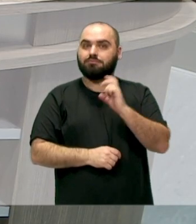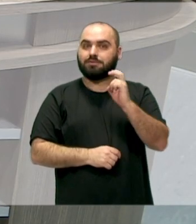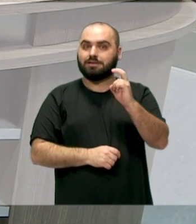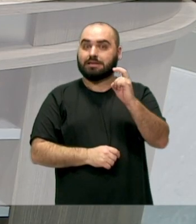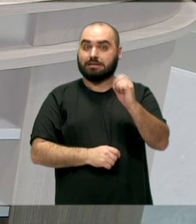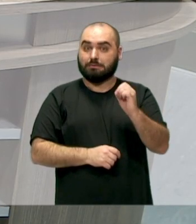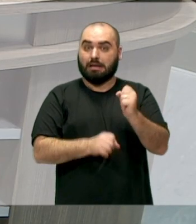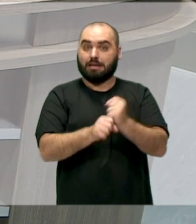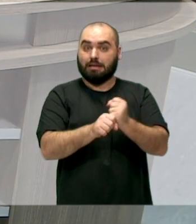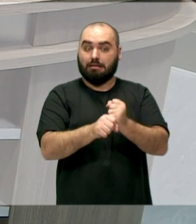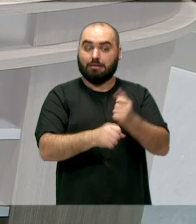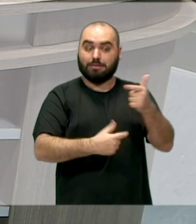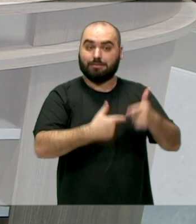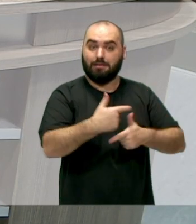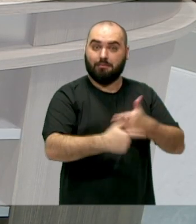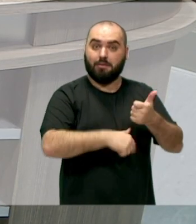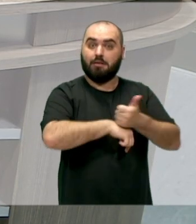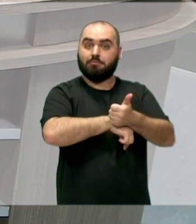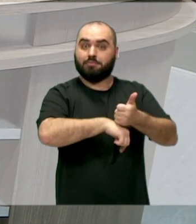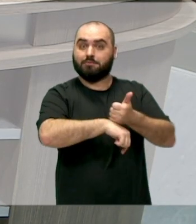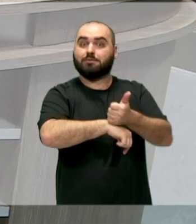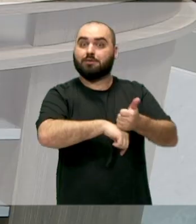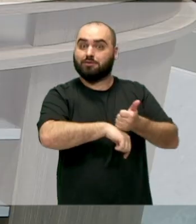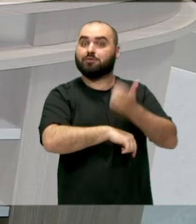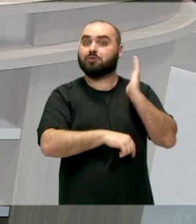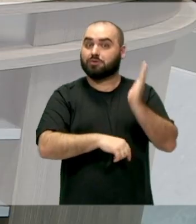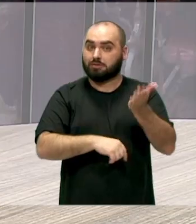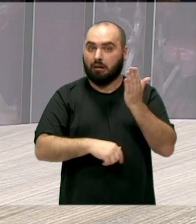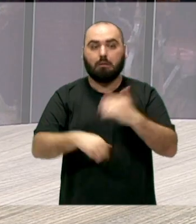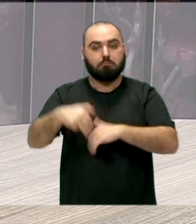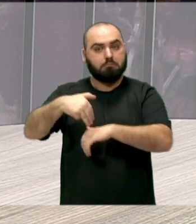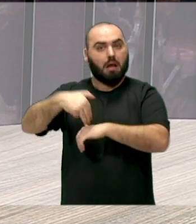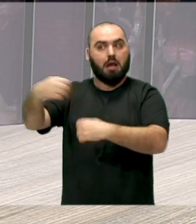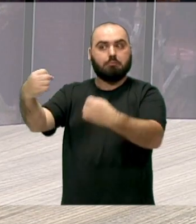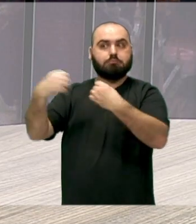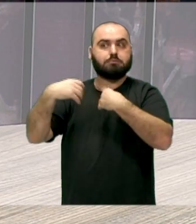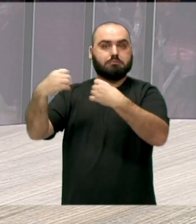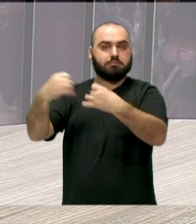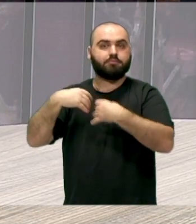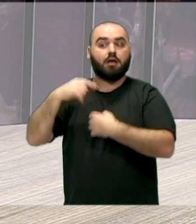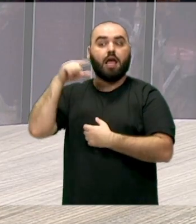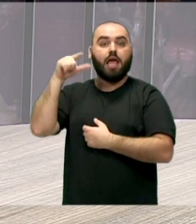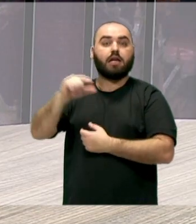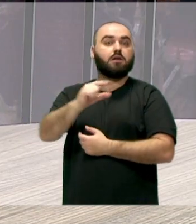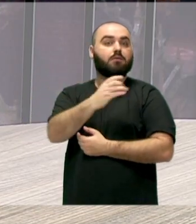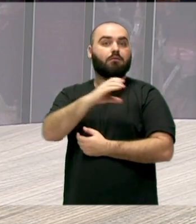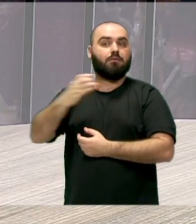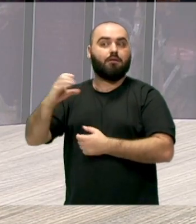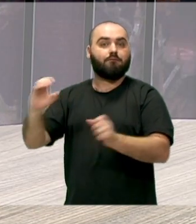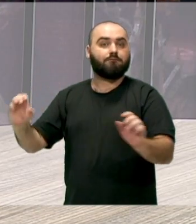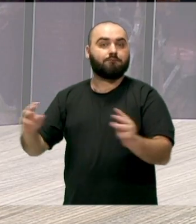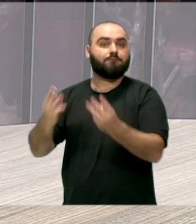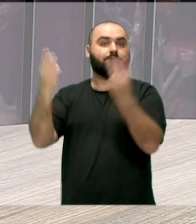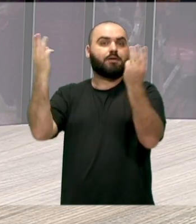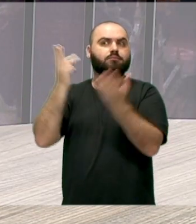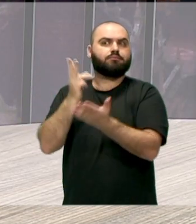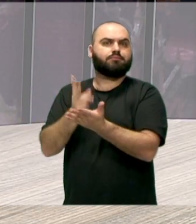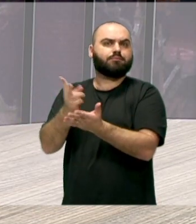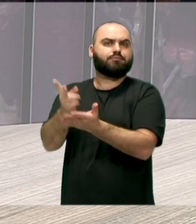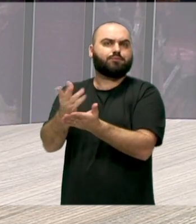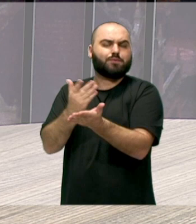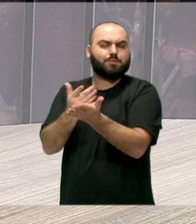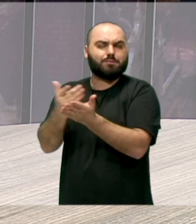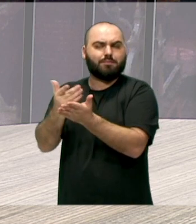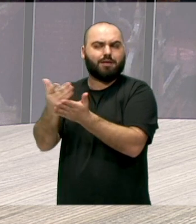50 anos de carreira, nosso contrabaixista, nosso mestre, coordena o festival há muito tempo, acompanha desde o início